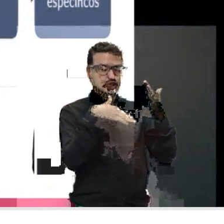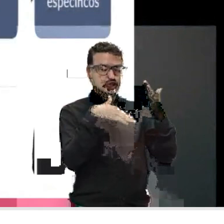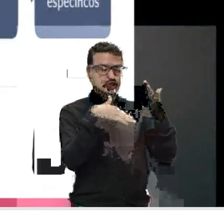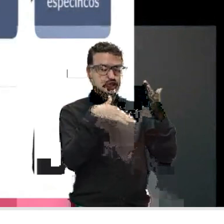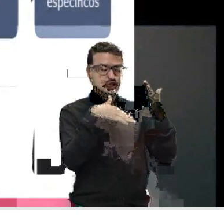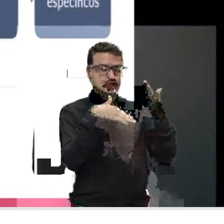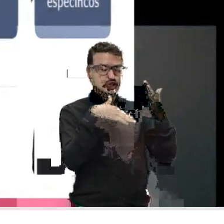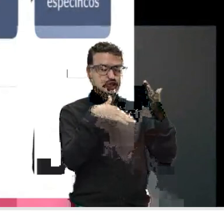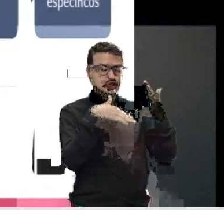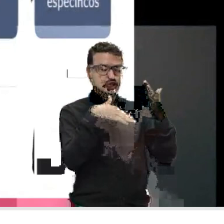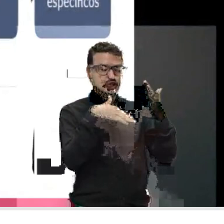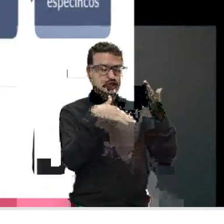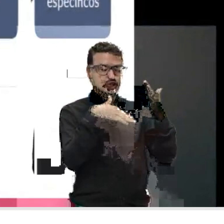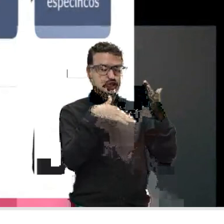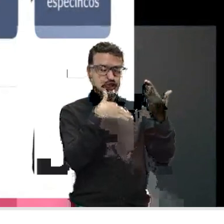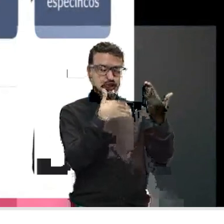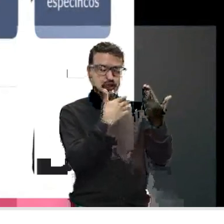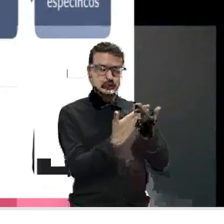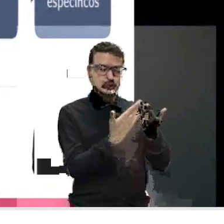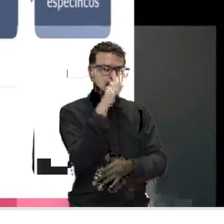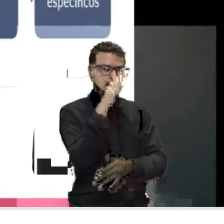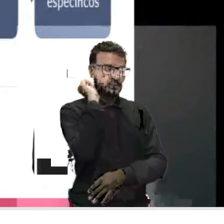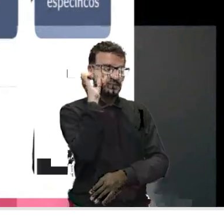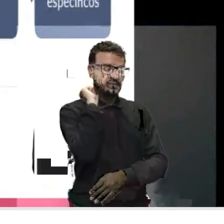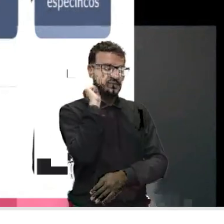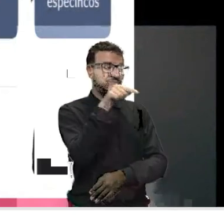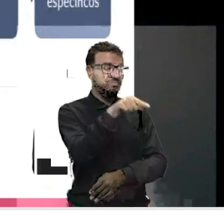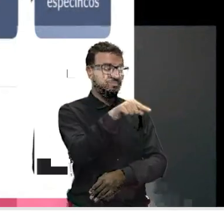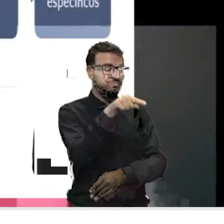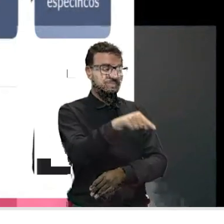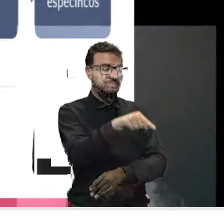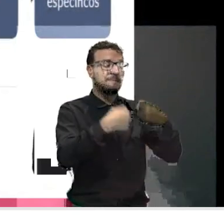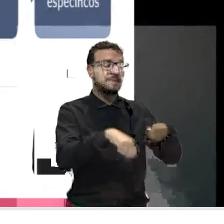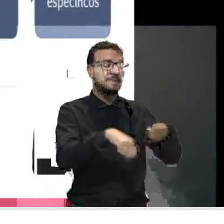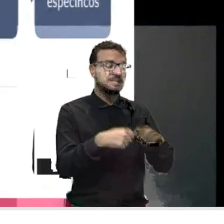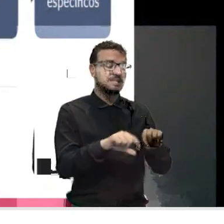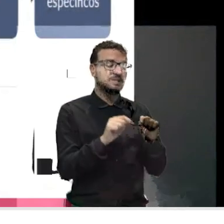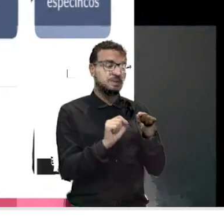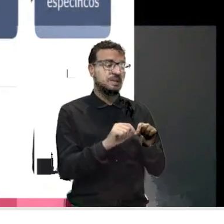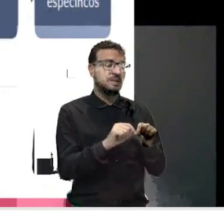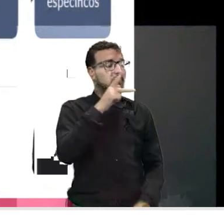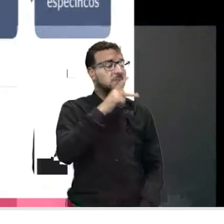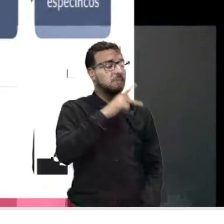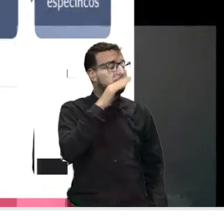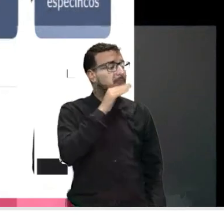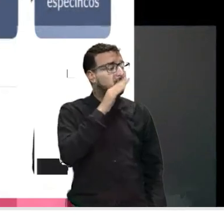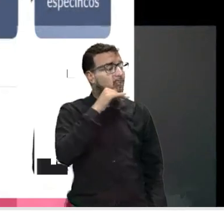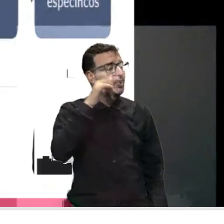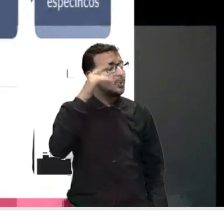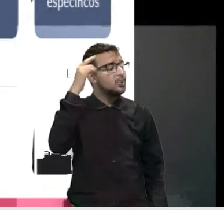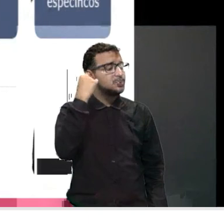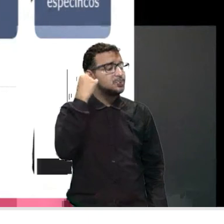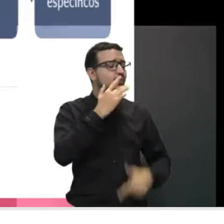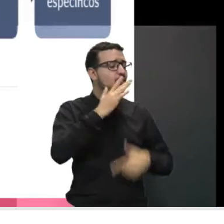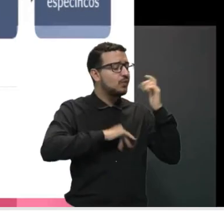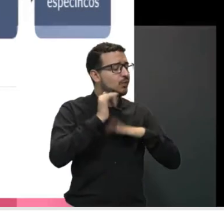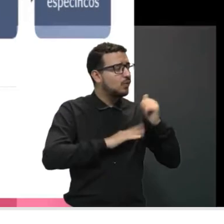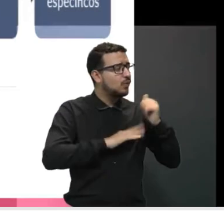Para que ocorra a referência, a identificação, colegas surdos também, porque ele não vê nenhum outro coleguinha como